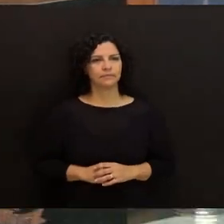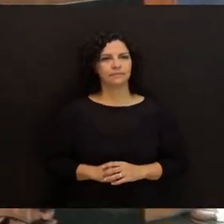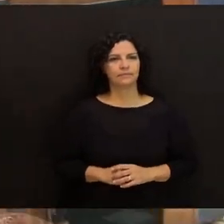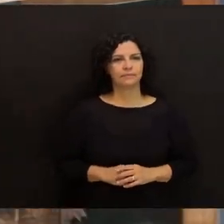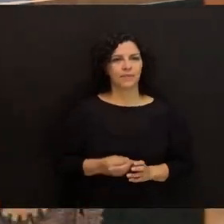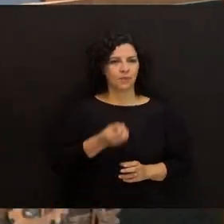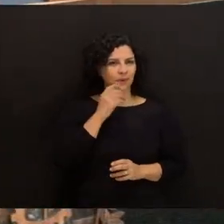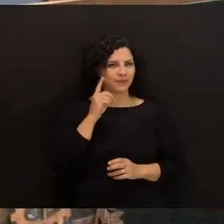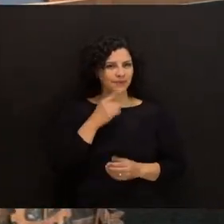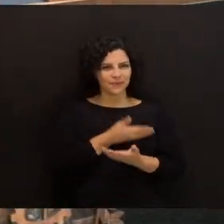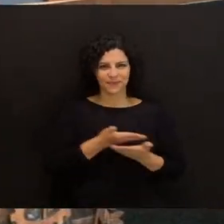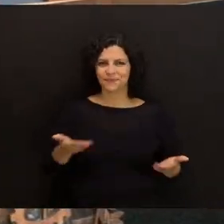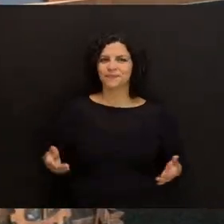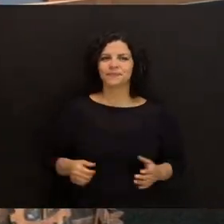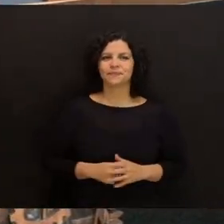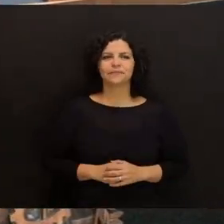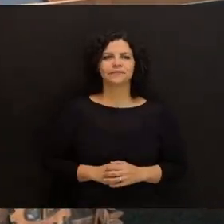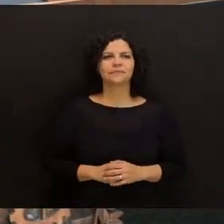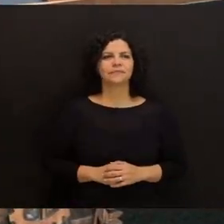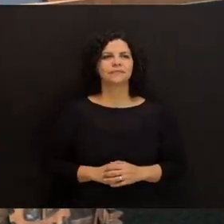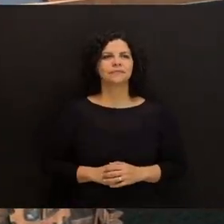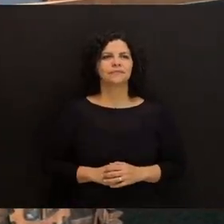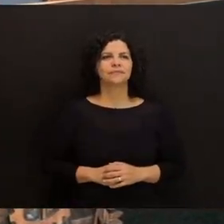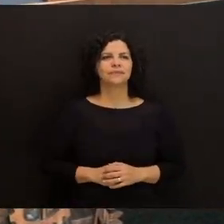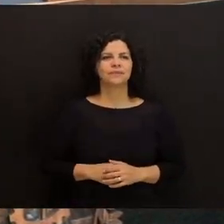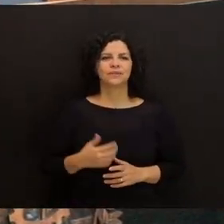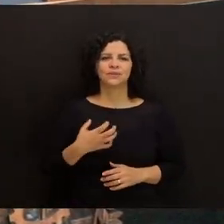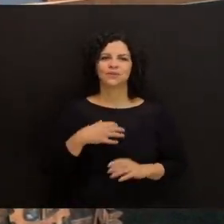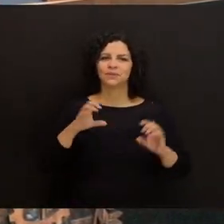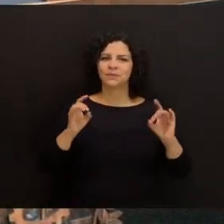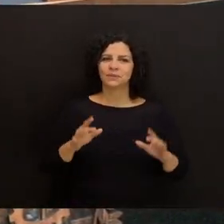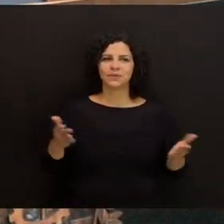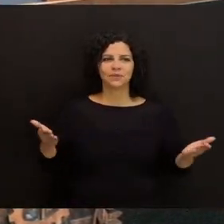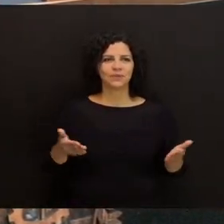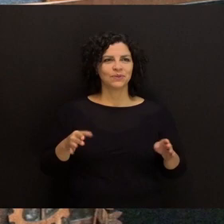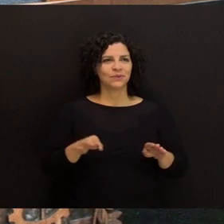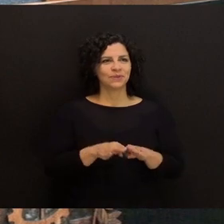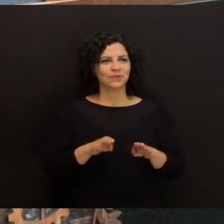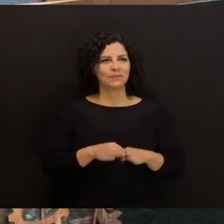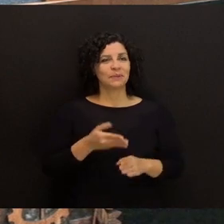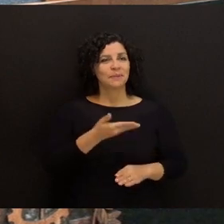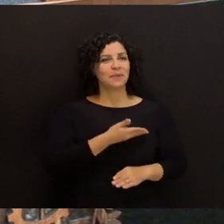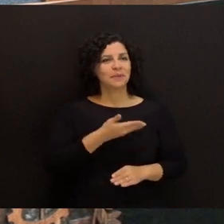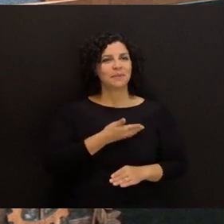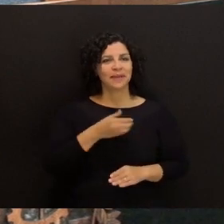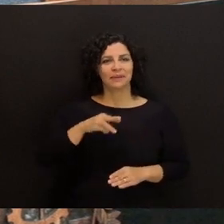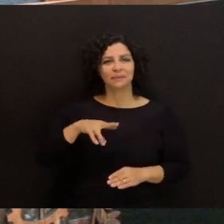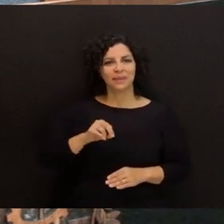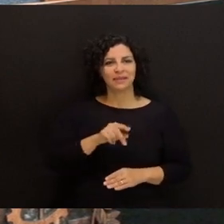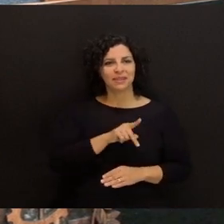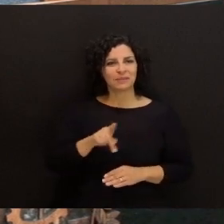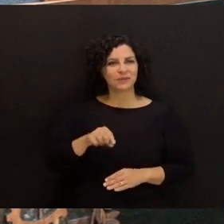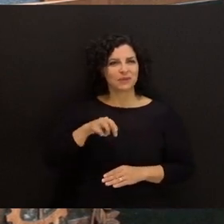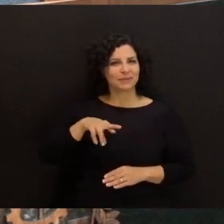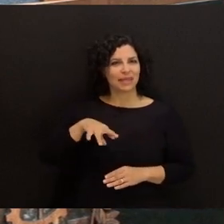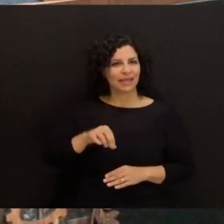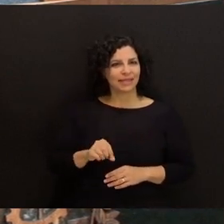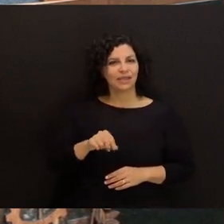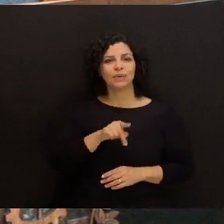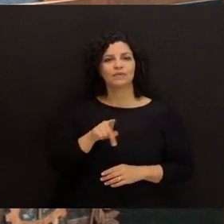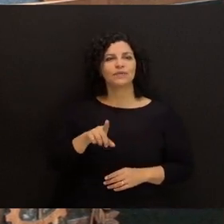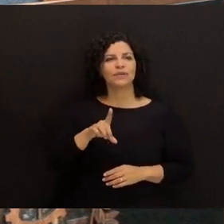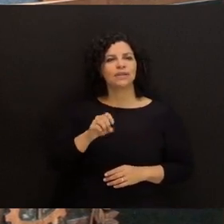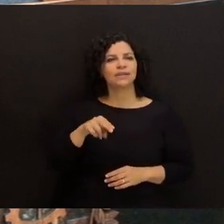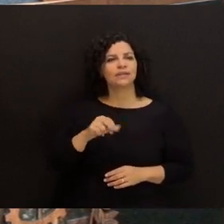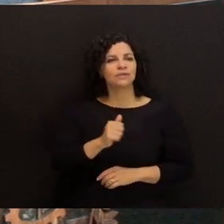Bom dia a todos de forma muito especial e carinhosa minha amiga Márcia Professora Maria Professor Denilson